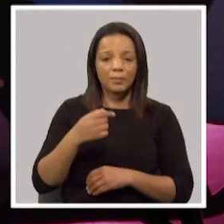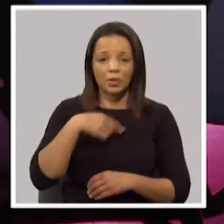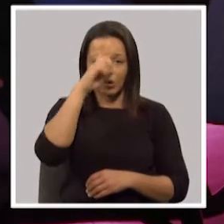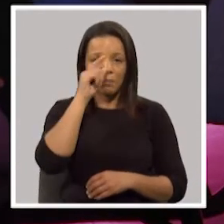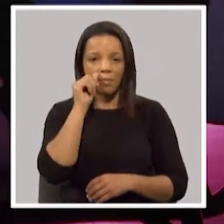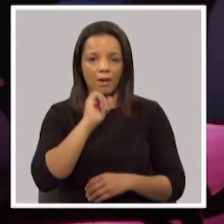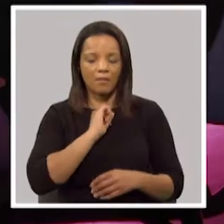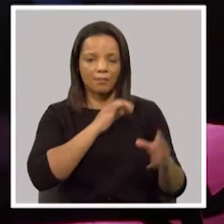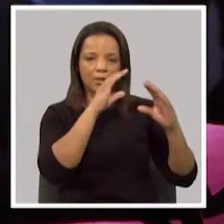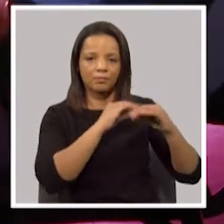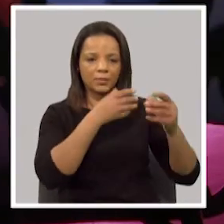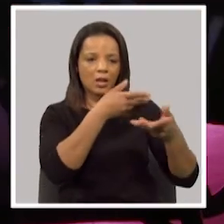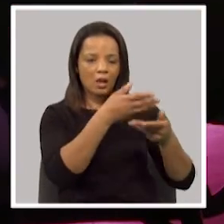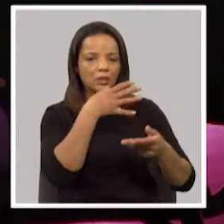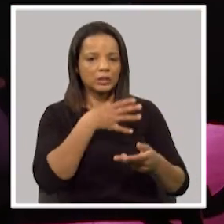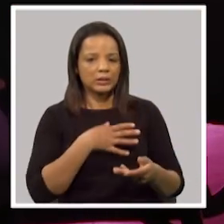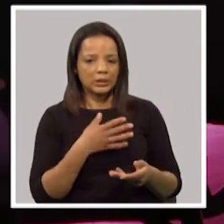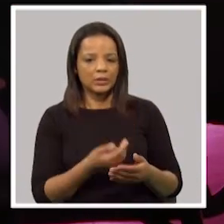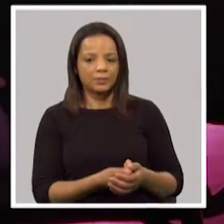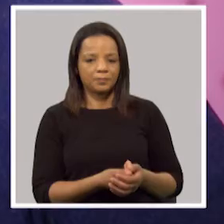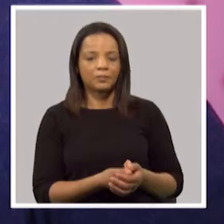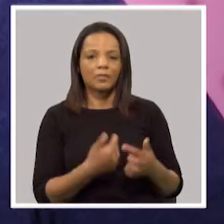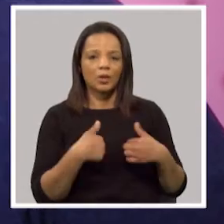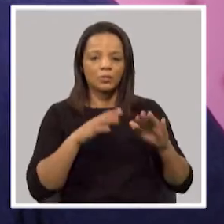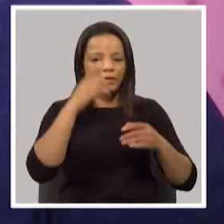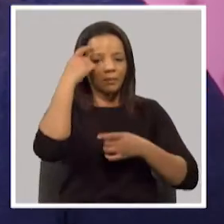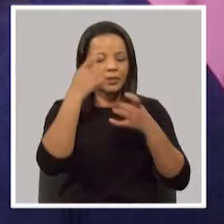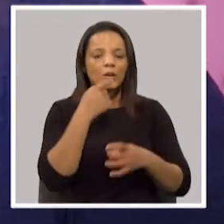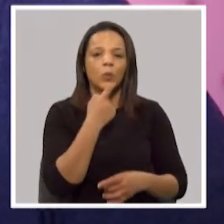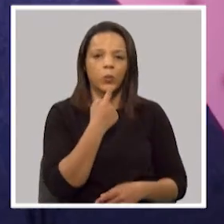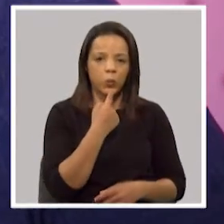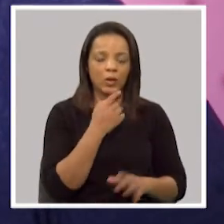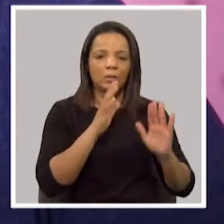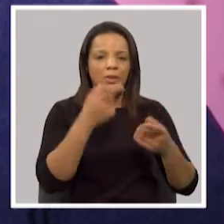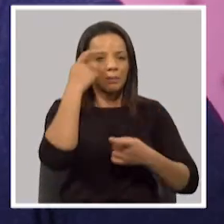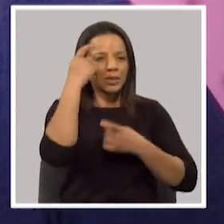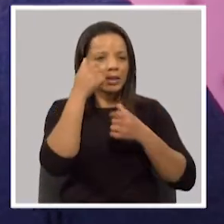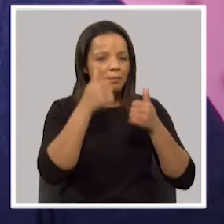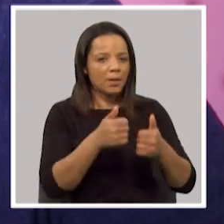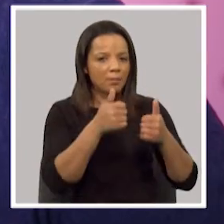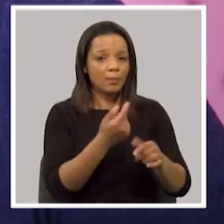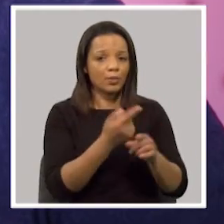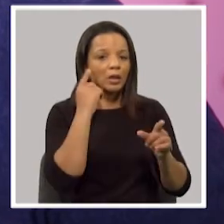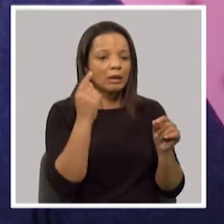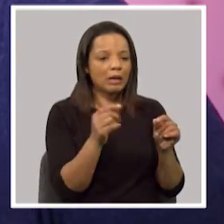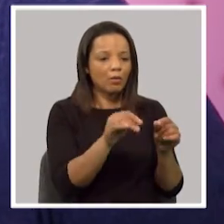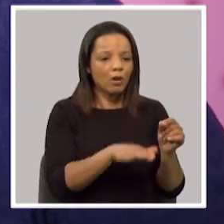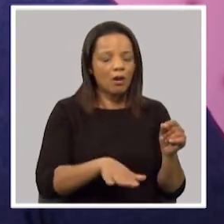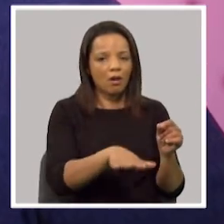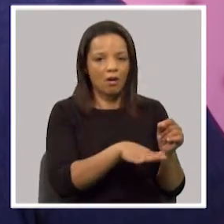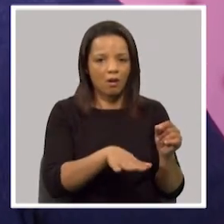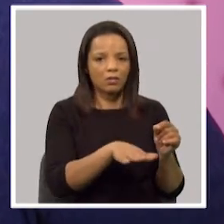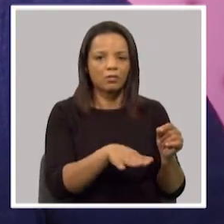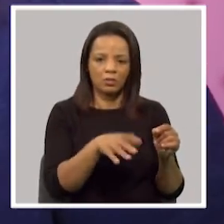meu pai ter uma conversa comigo e de dizer que eu tinha que pensar muito e que eu deveria ponderar, porque estava numa rádio